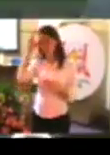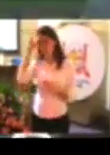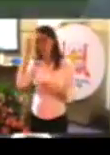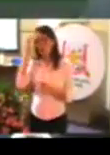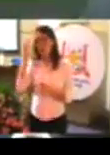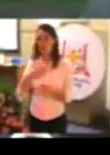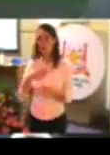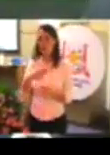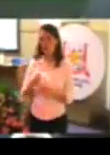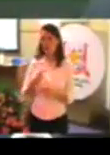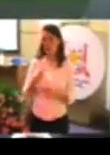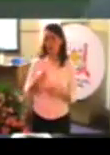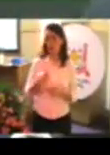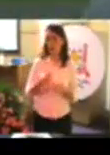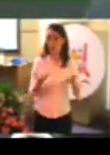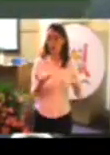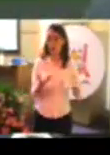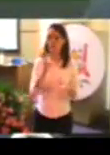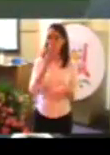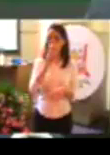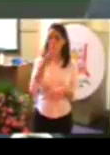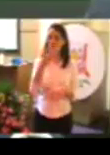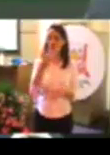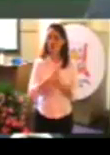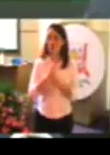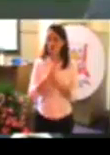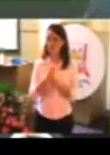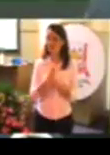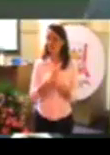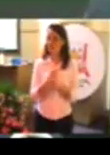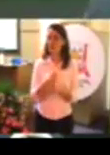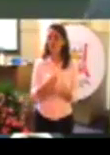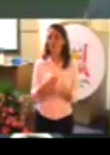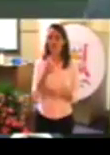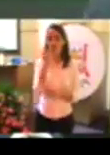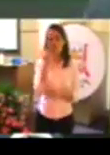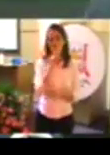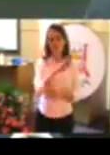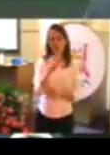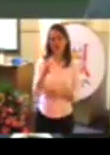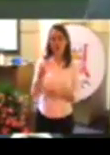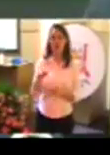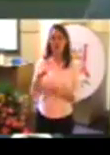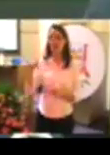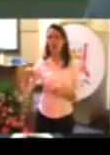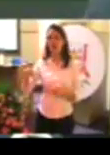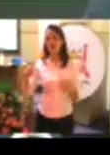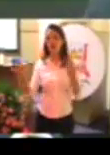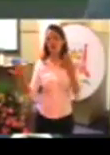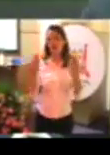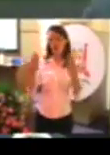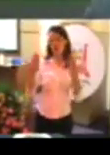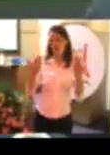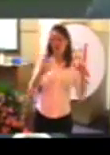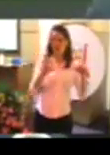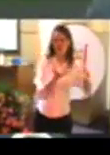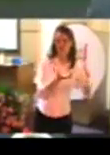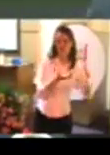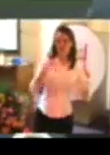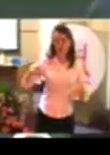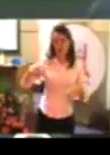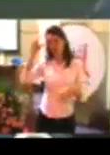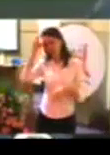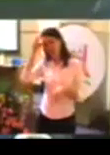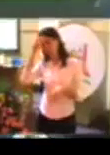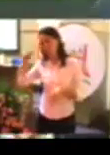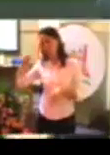Eu moro em Brasília há 53 anos. Eu acredito que aqui não seja... Eu vi a